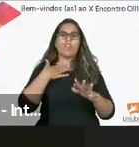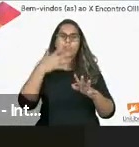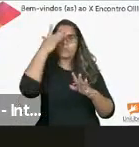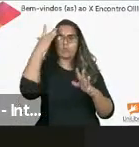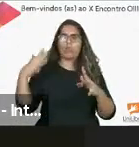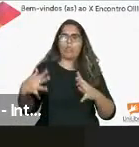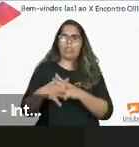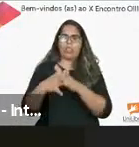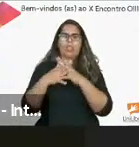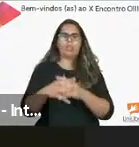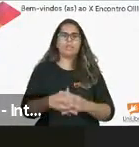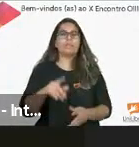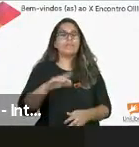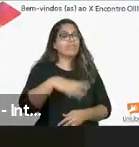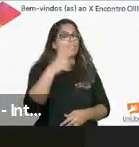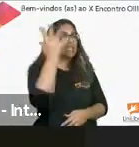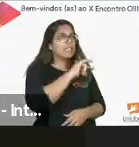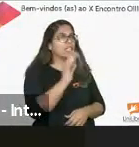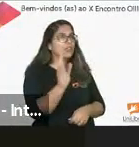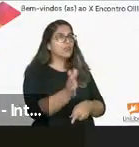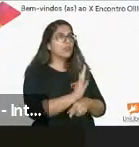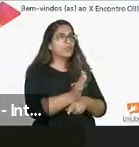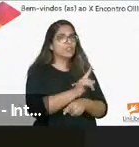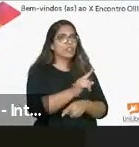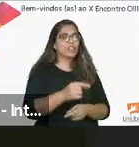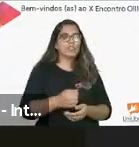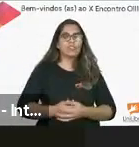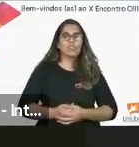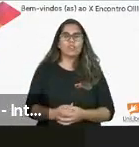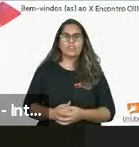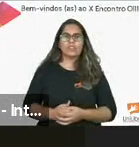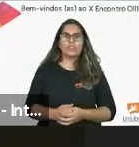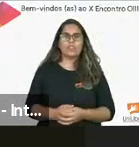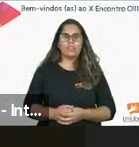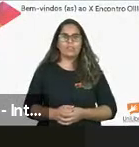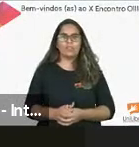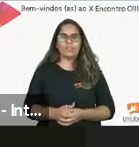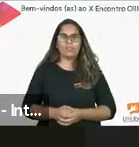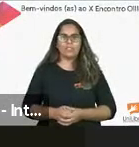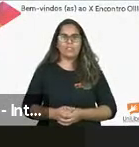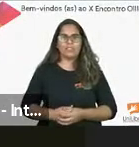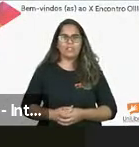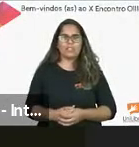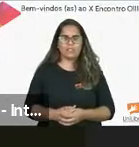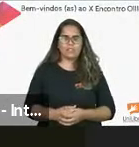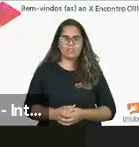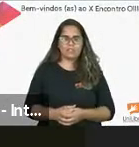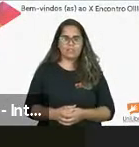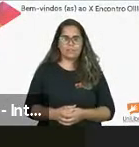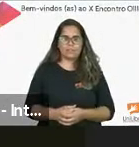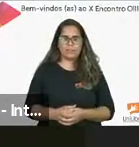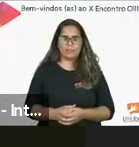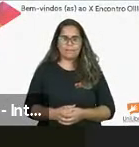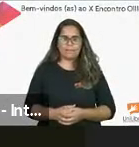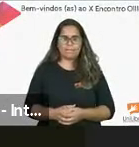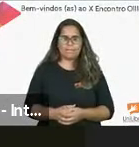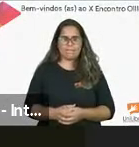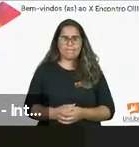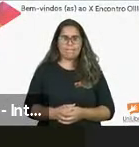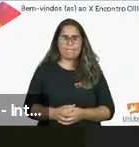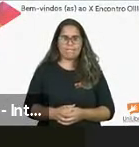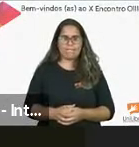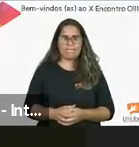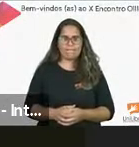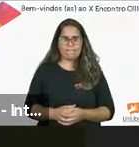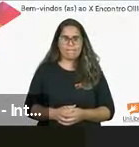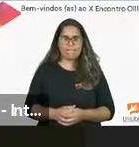esse vídeo. Se você for fazer um lanche... Essa experiência mostrada aqui é a mesma